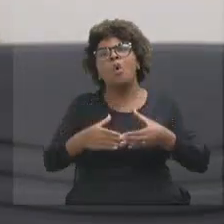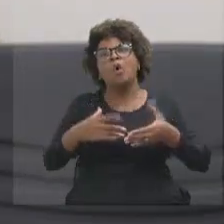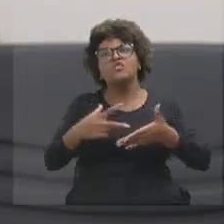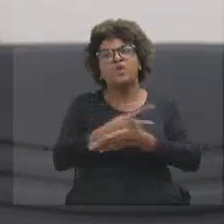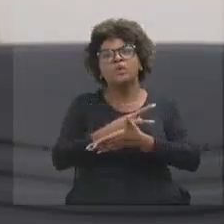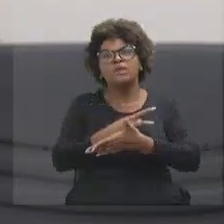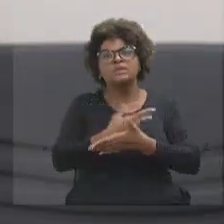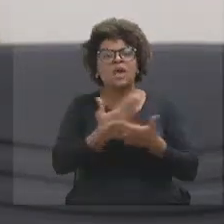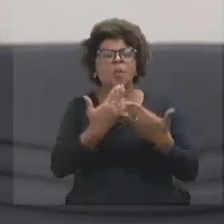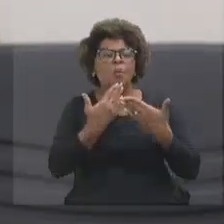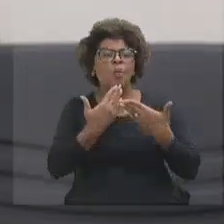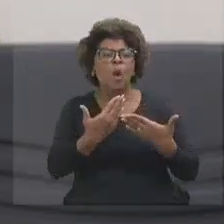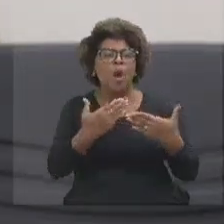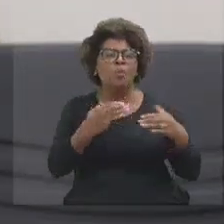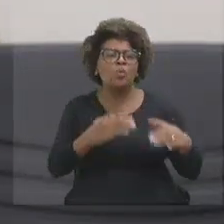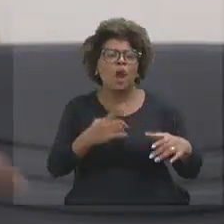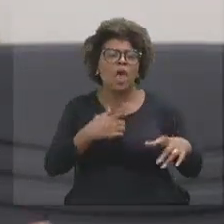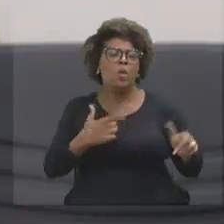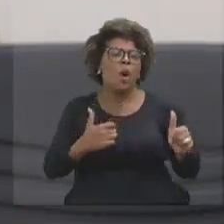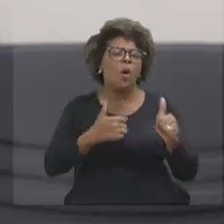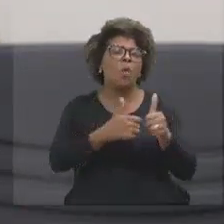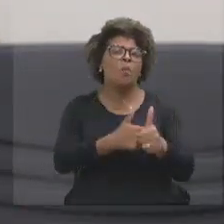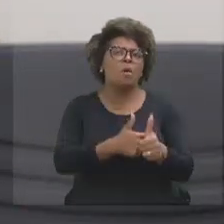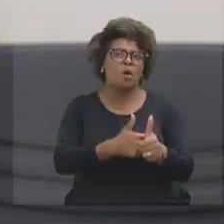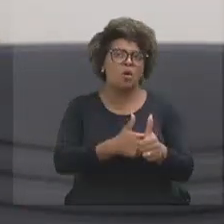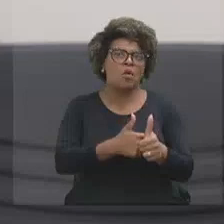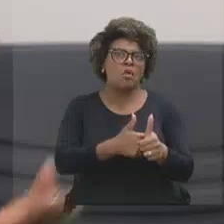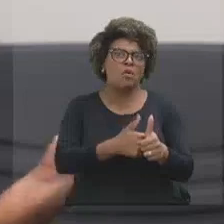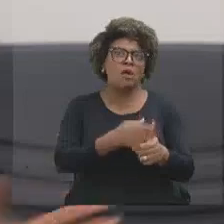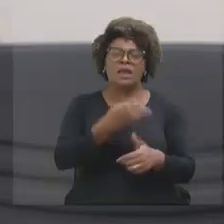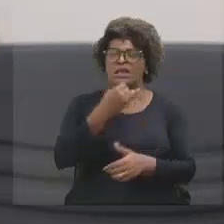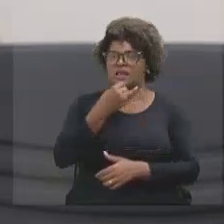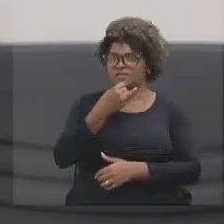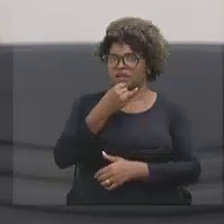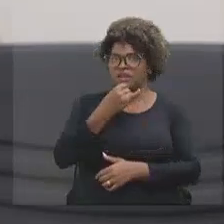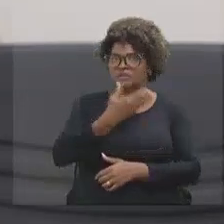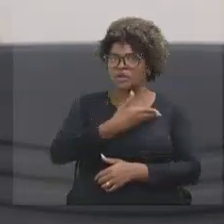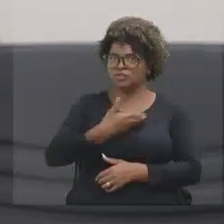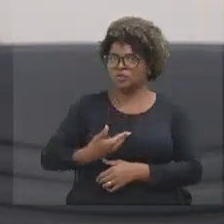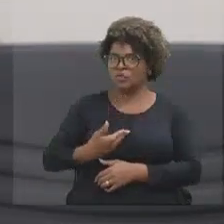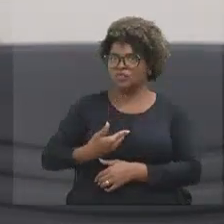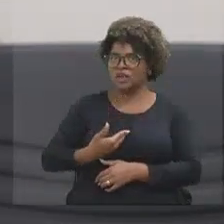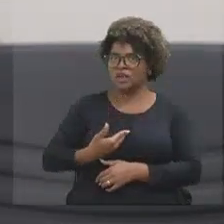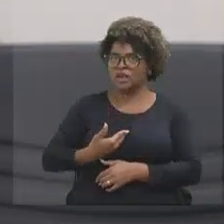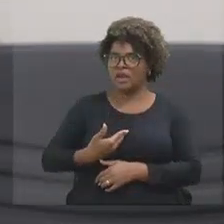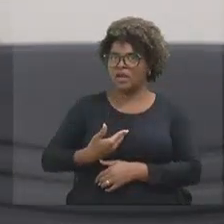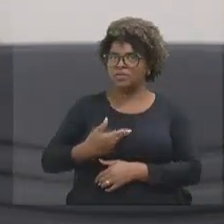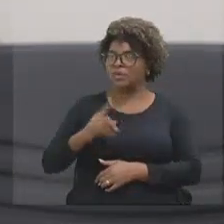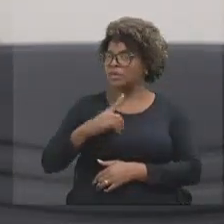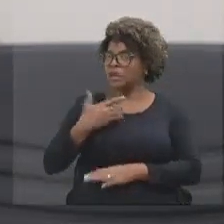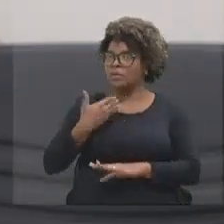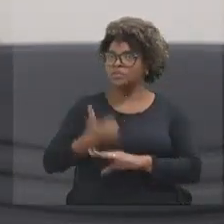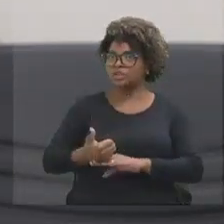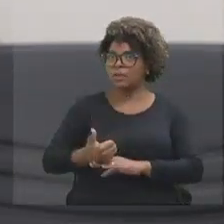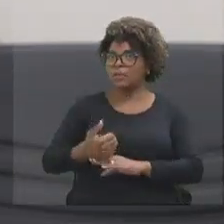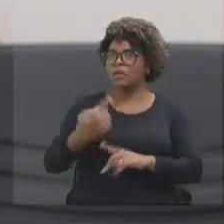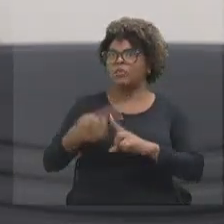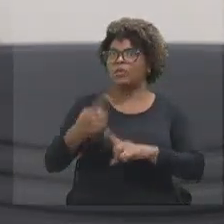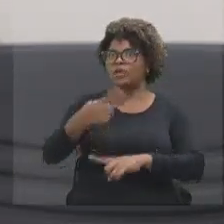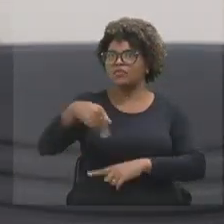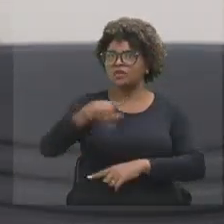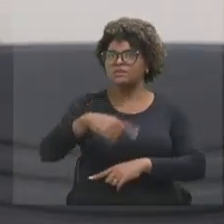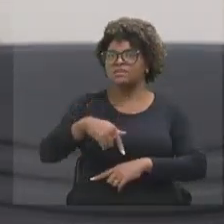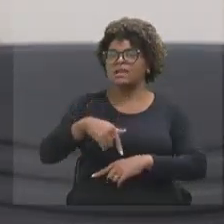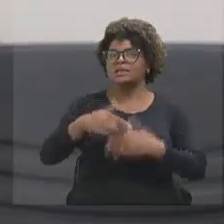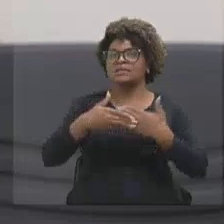isso infelizmente o governo me chamou né Eu soube que vocês fizeram lançamento na escola de saúde pública mas